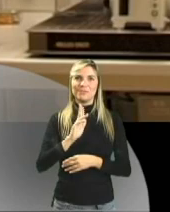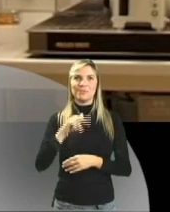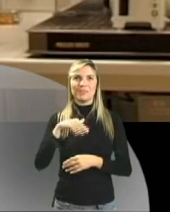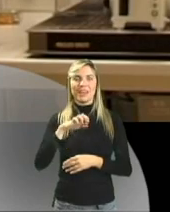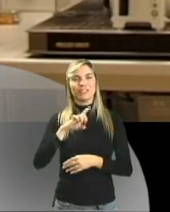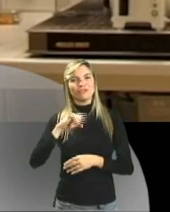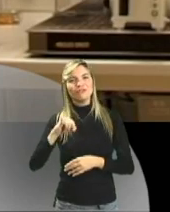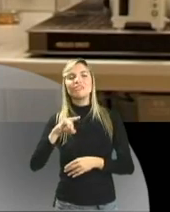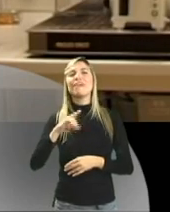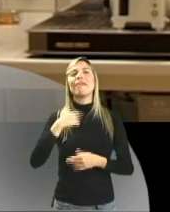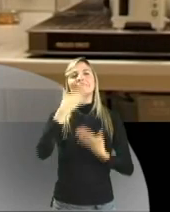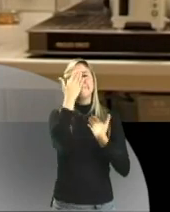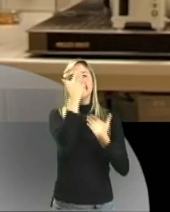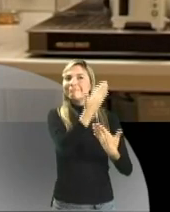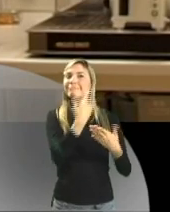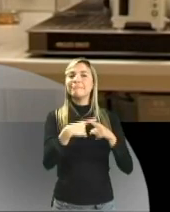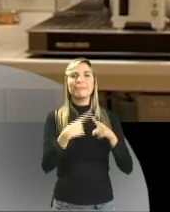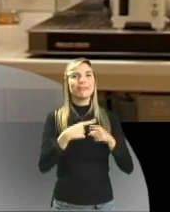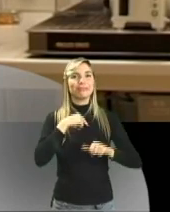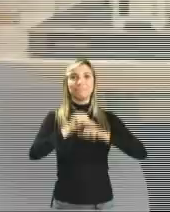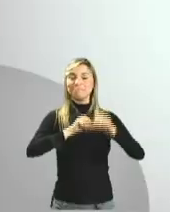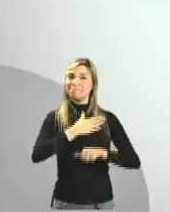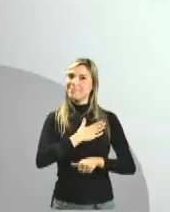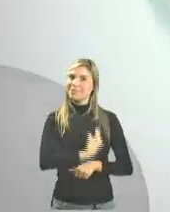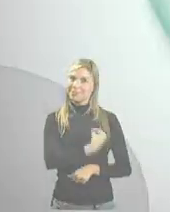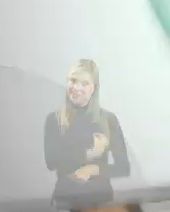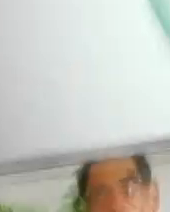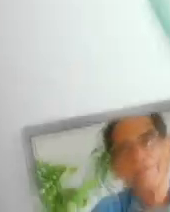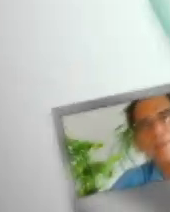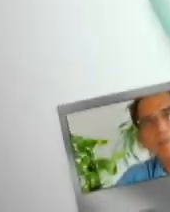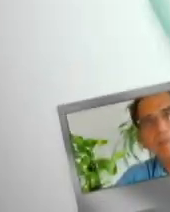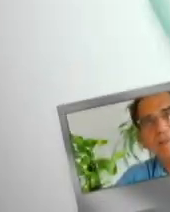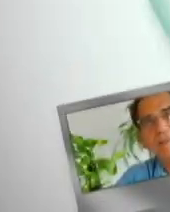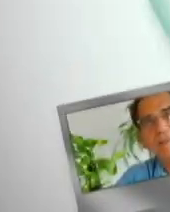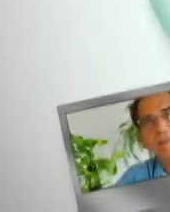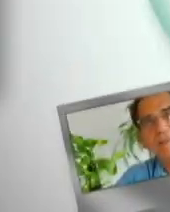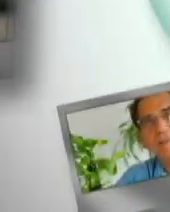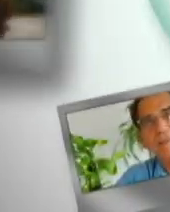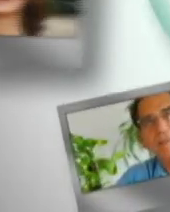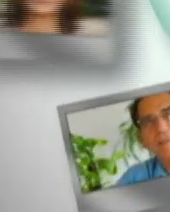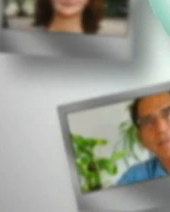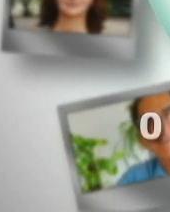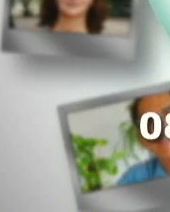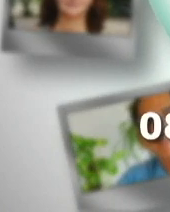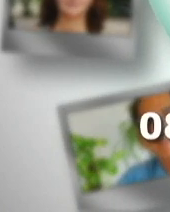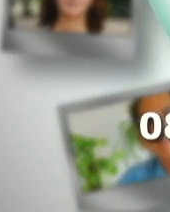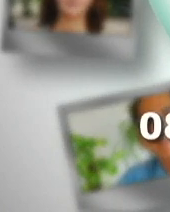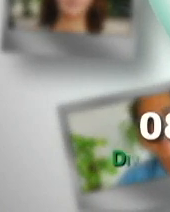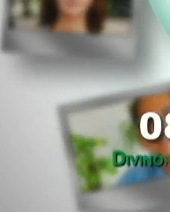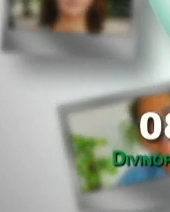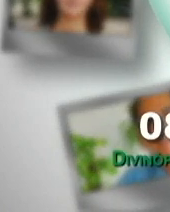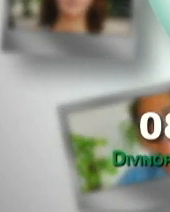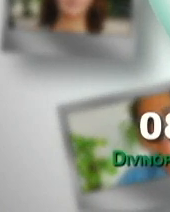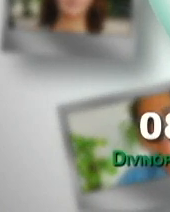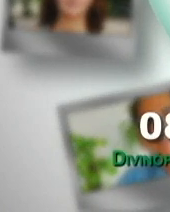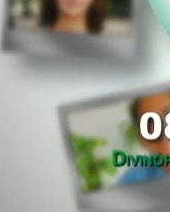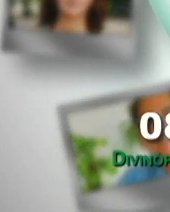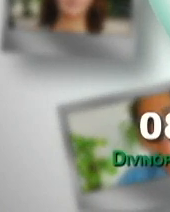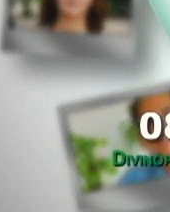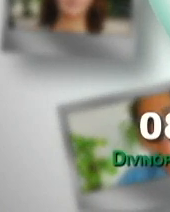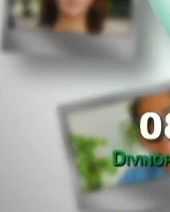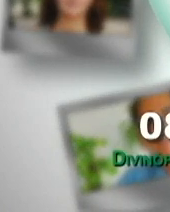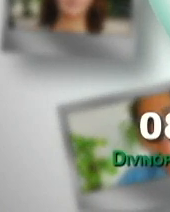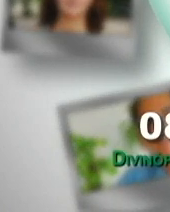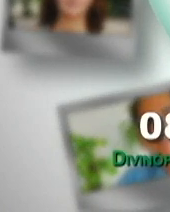a FUNED sou muito grato por essa transformação. FUNED UENG, Educação Superior, 0800